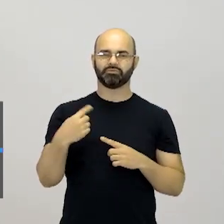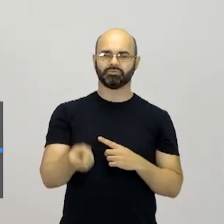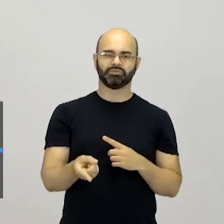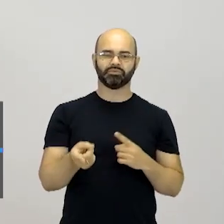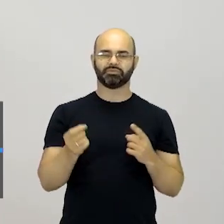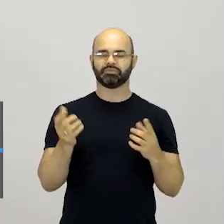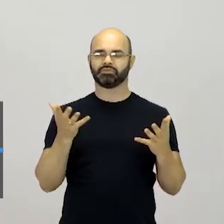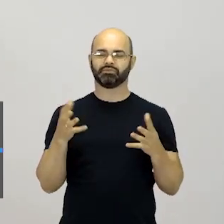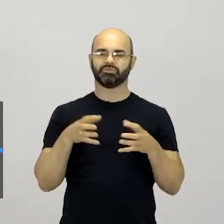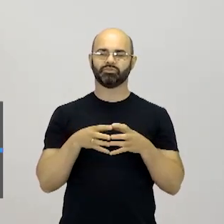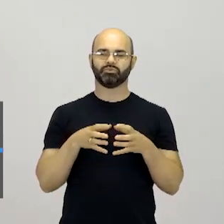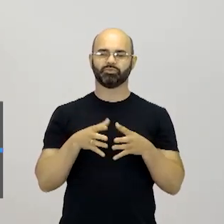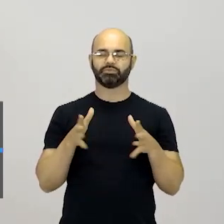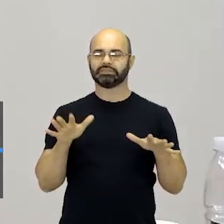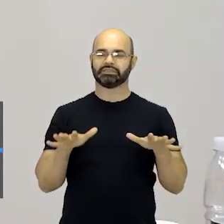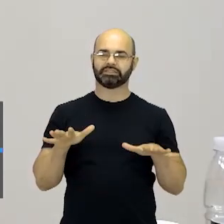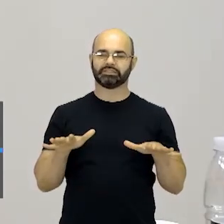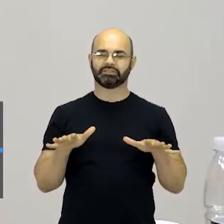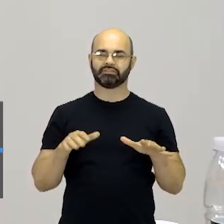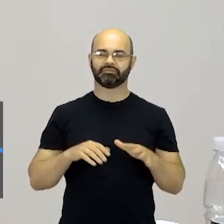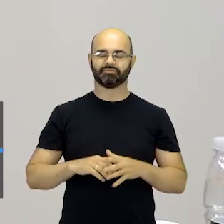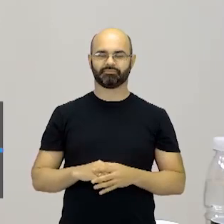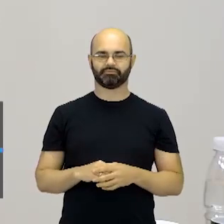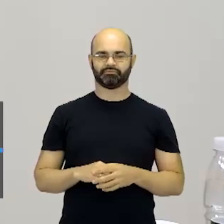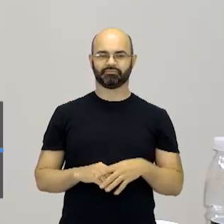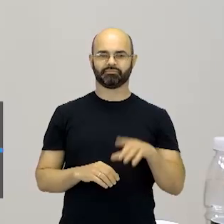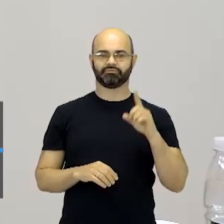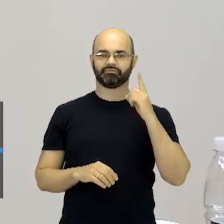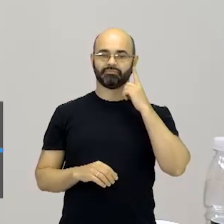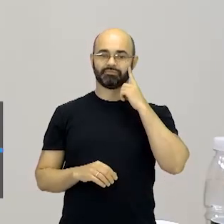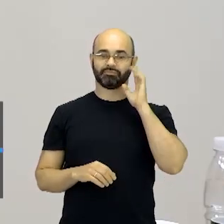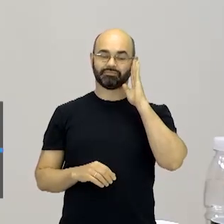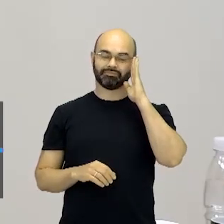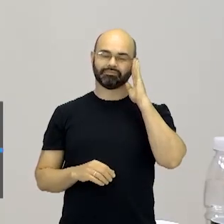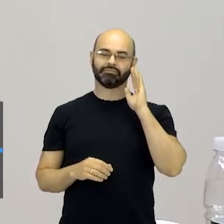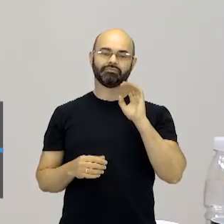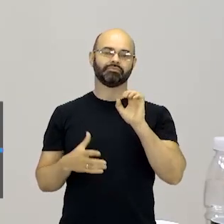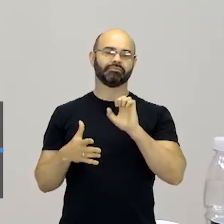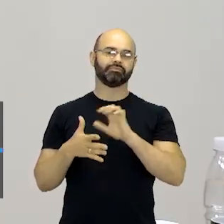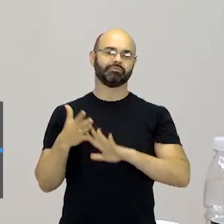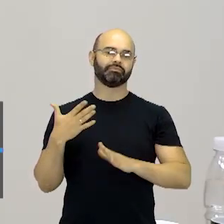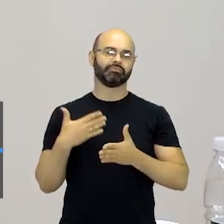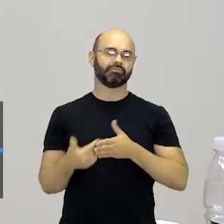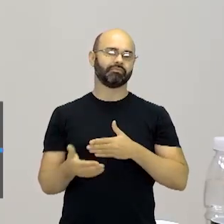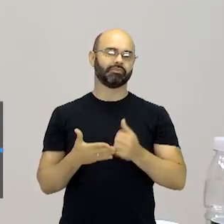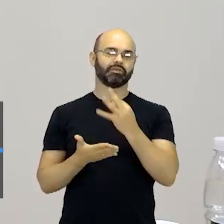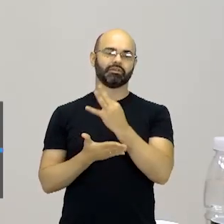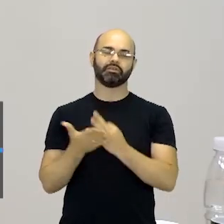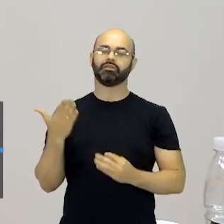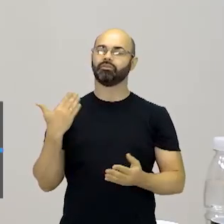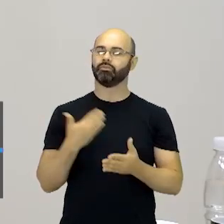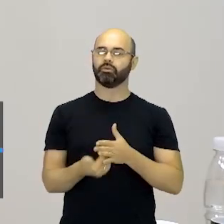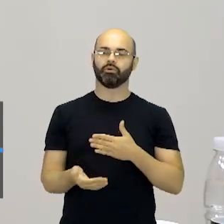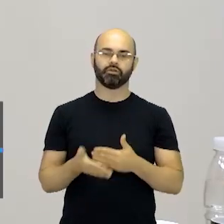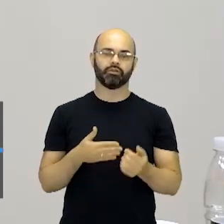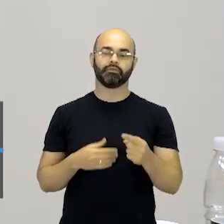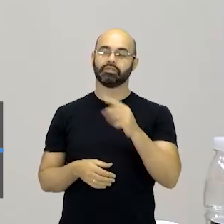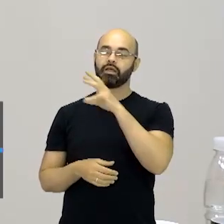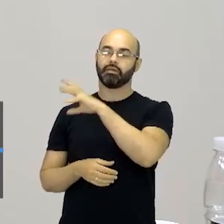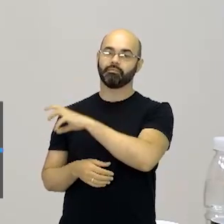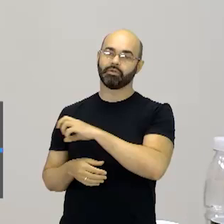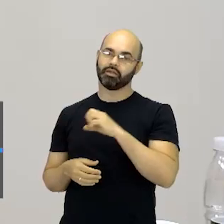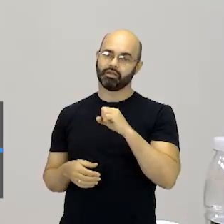Ficaram divididos. E aí, Pro, vamos lá. Gente, toda atividade, todo texto, tudo que você pega,